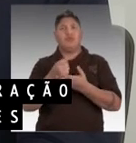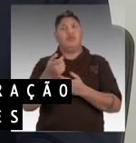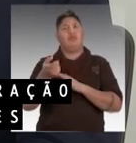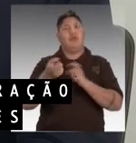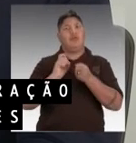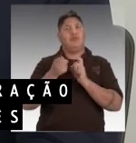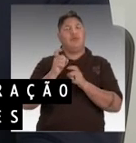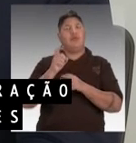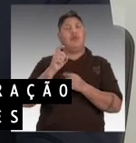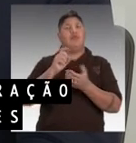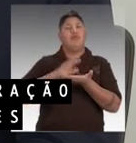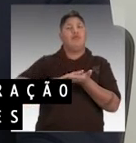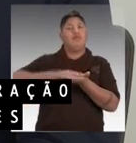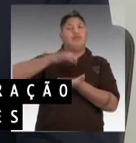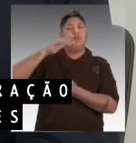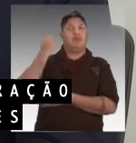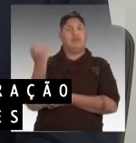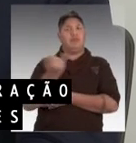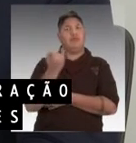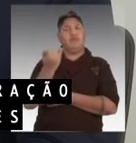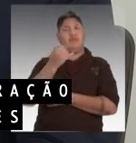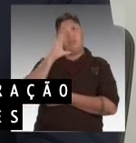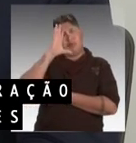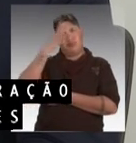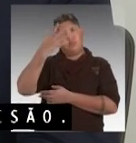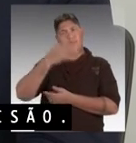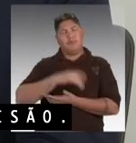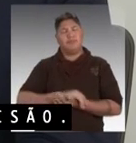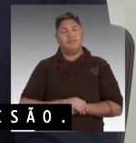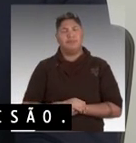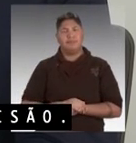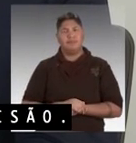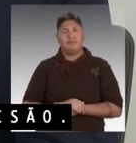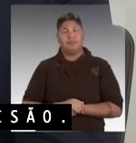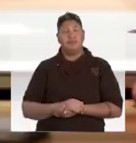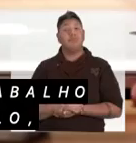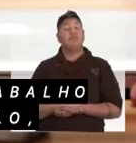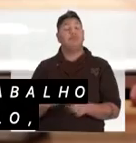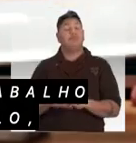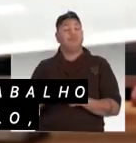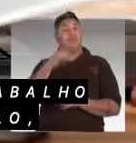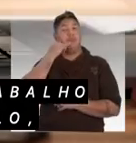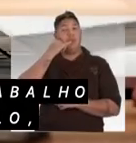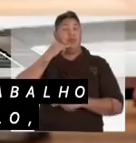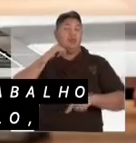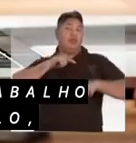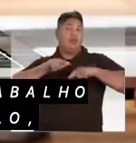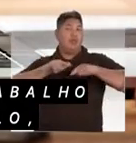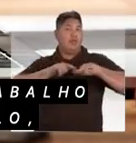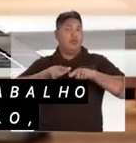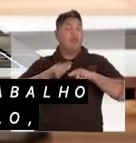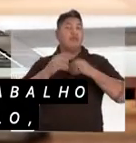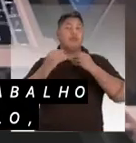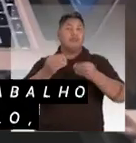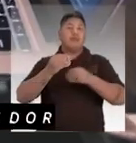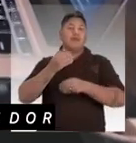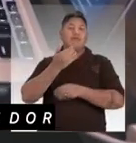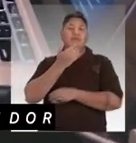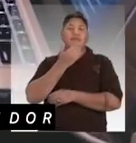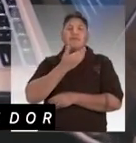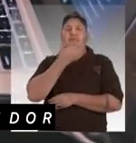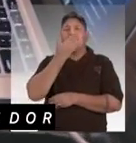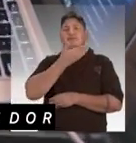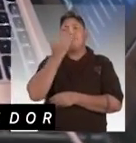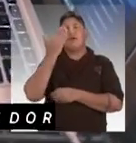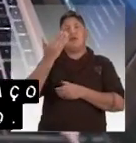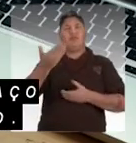municiando a administração com dados relevantes para a tomada de decisão. Já o teletrabalho trouxe, por exemplo,